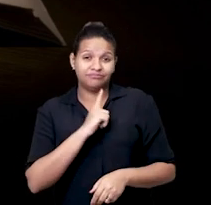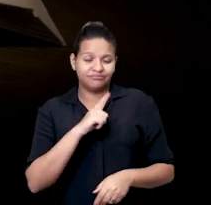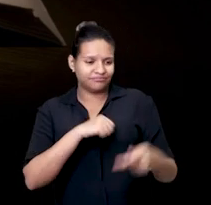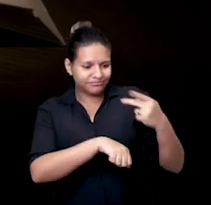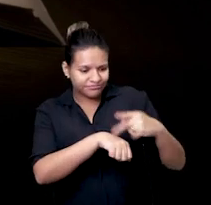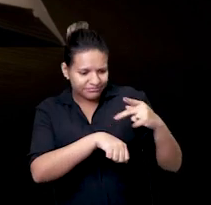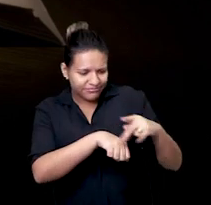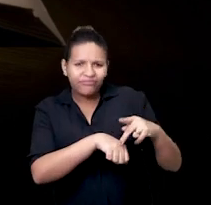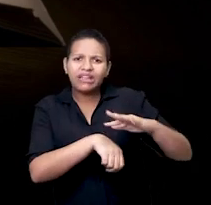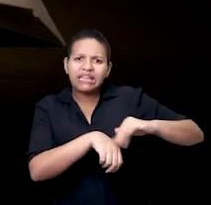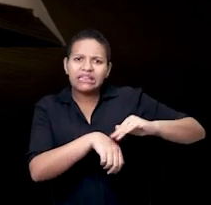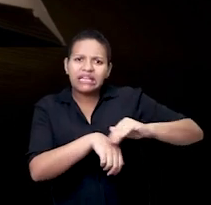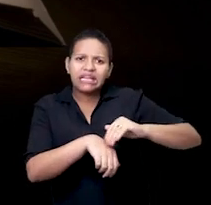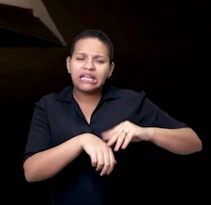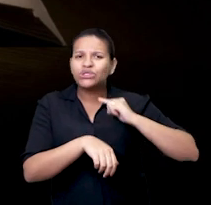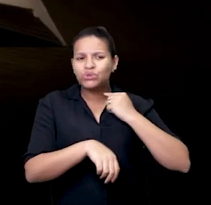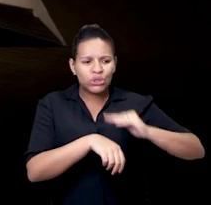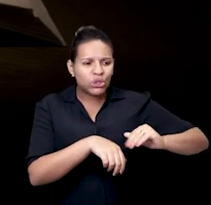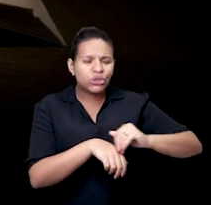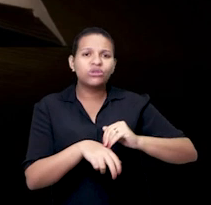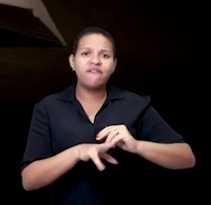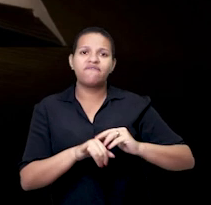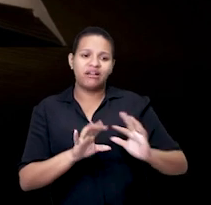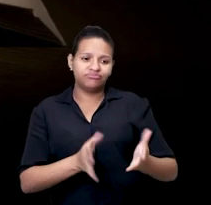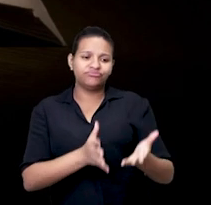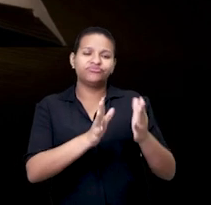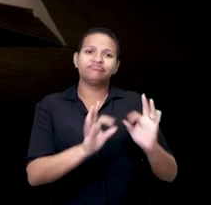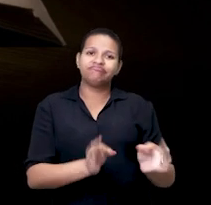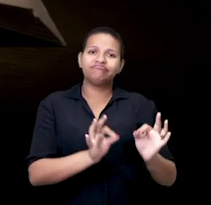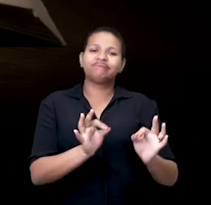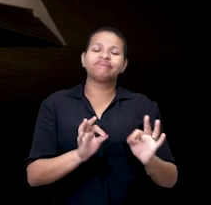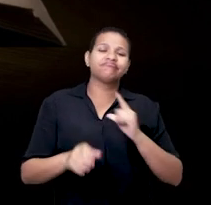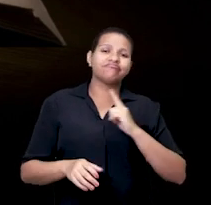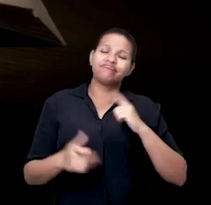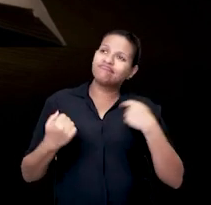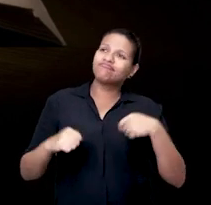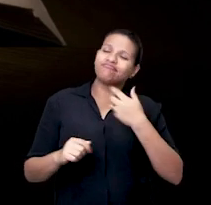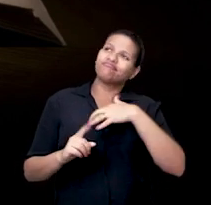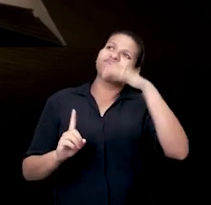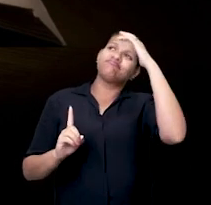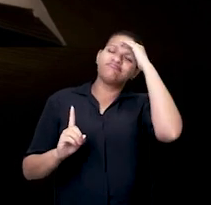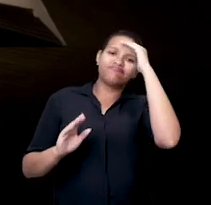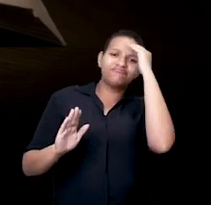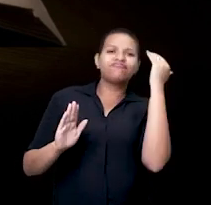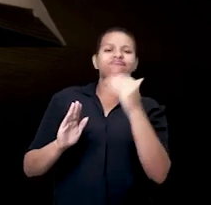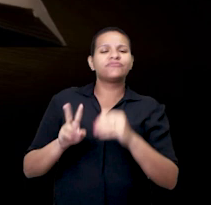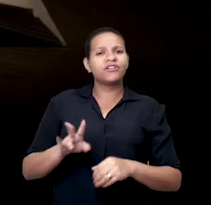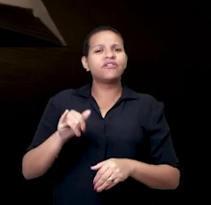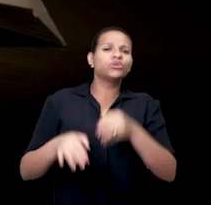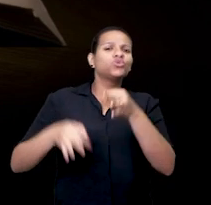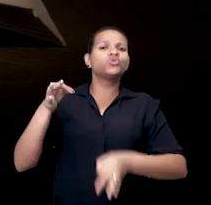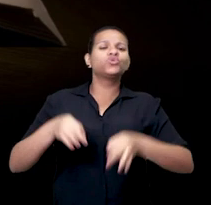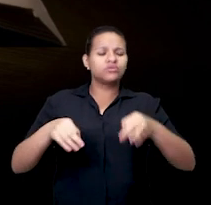Afasta o mal de presença do rei e seu trono se firmará na justiça. Não te faças de pretencioso